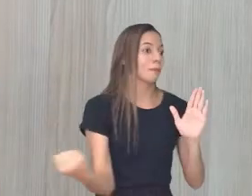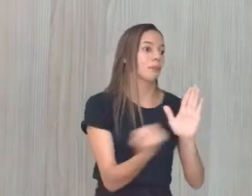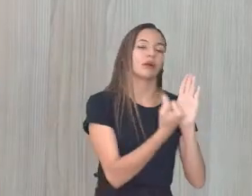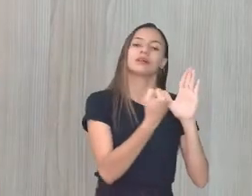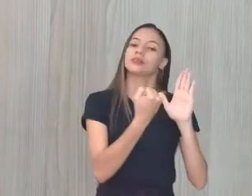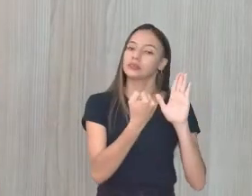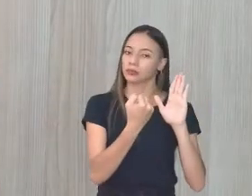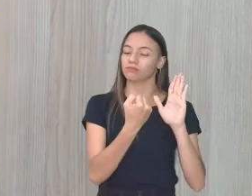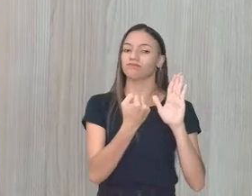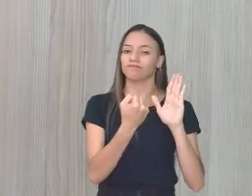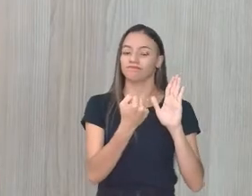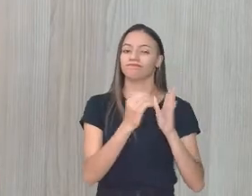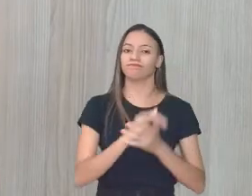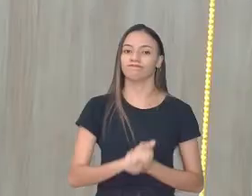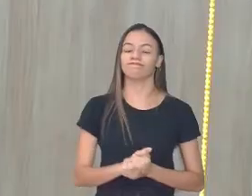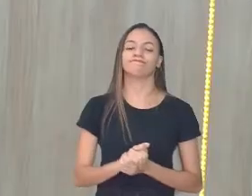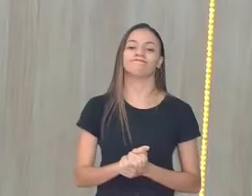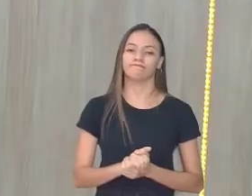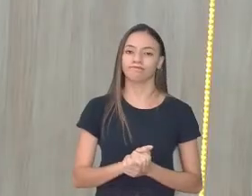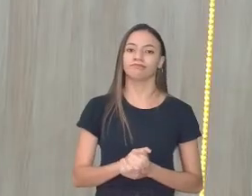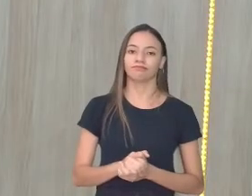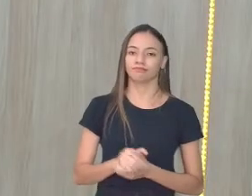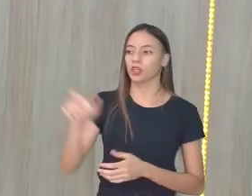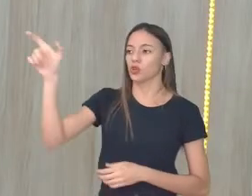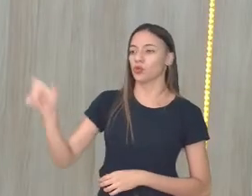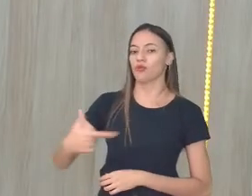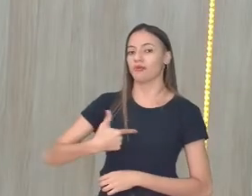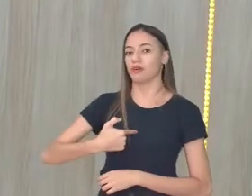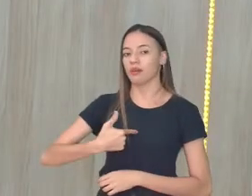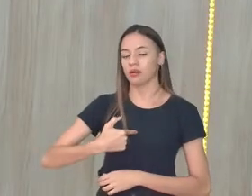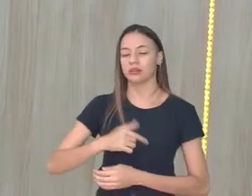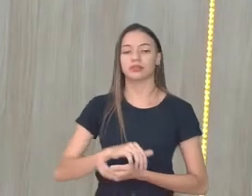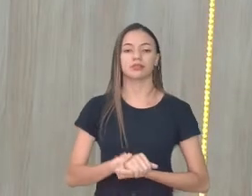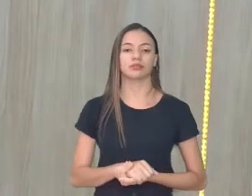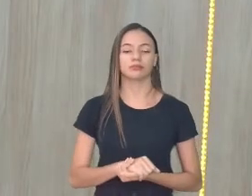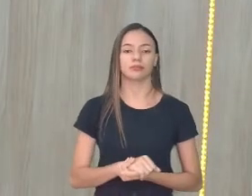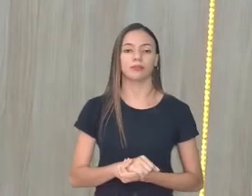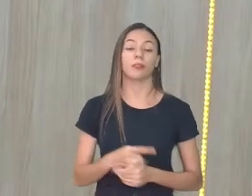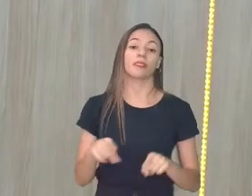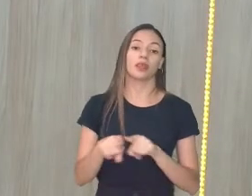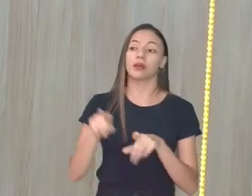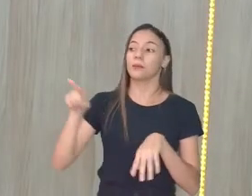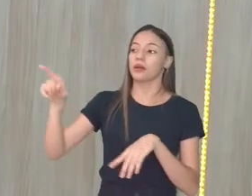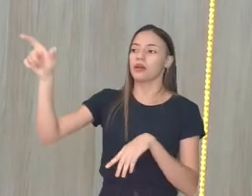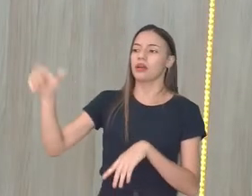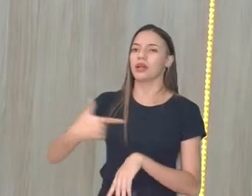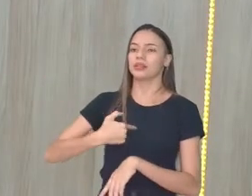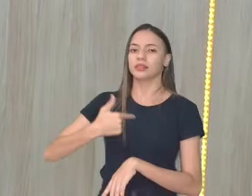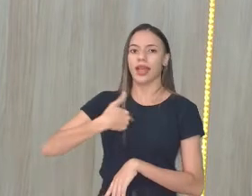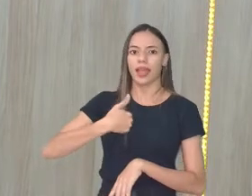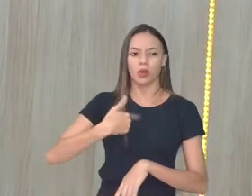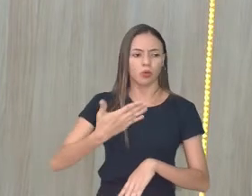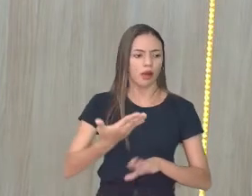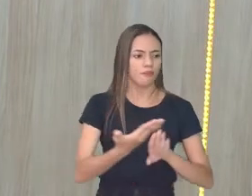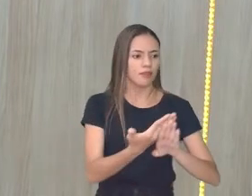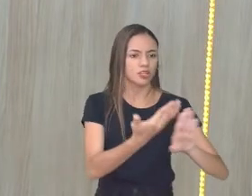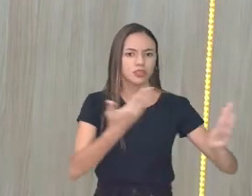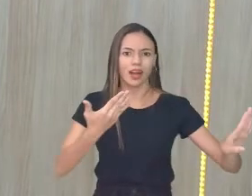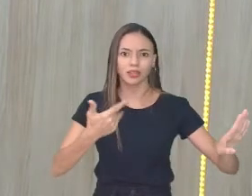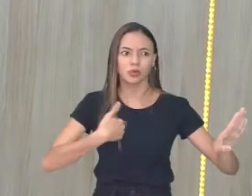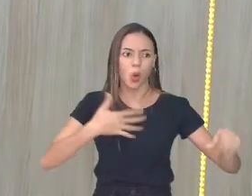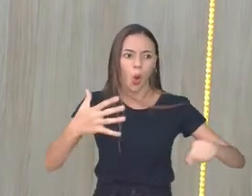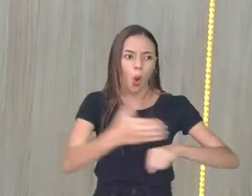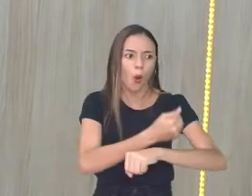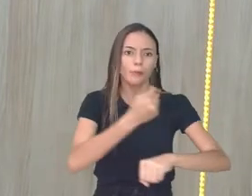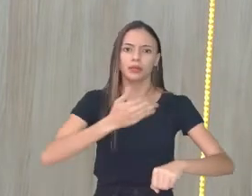muito assim emblemática, né? E ele vendo que poderia ser afastado, sofrer um golpe ali,